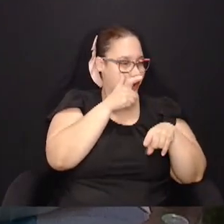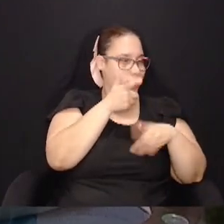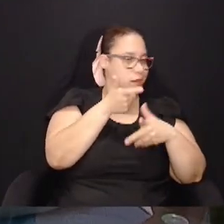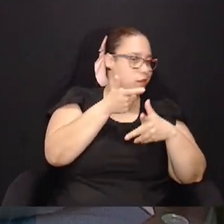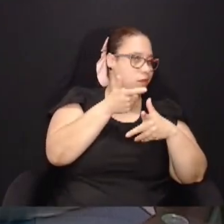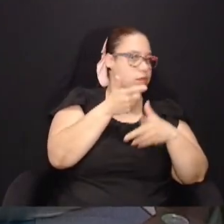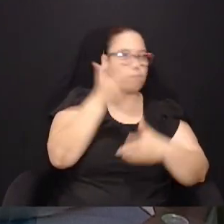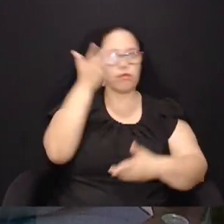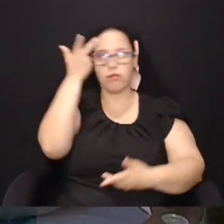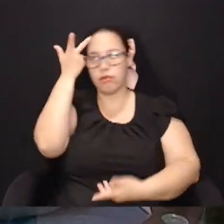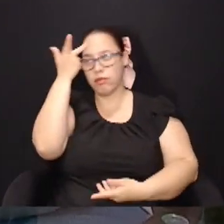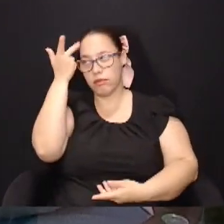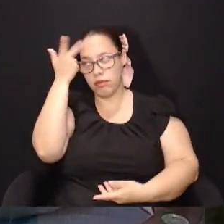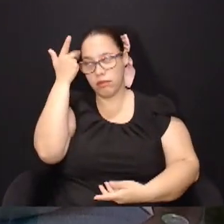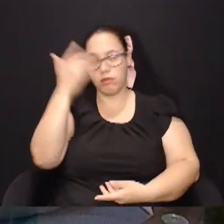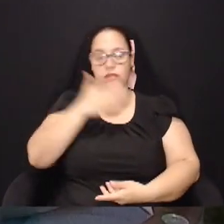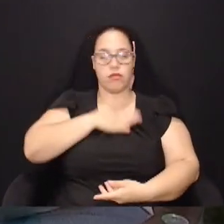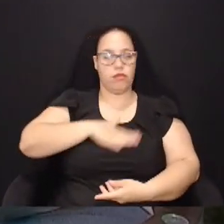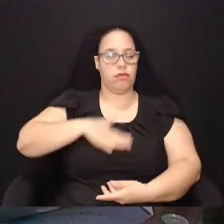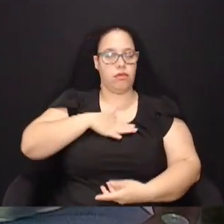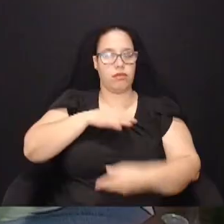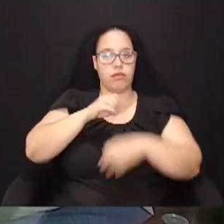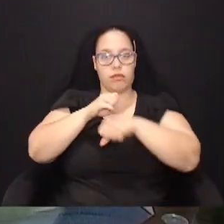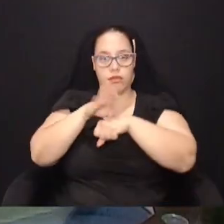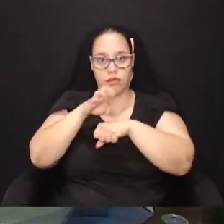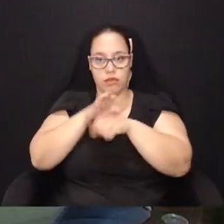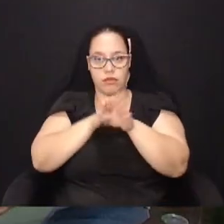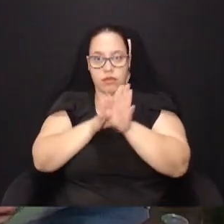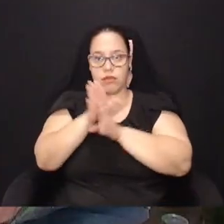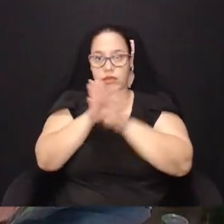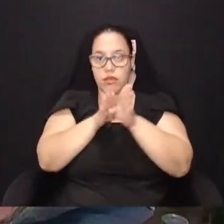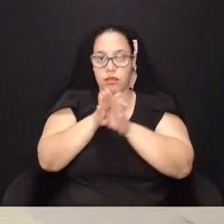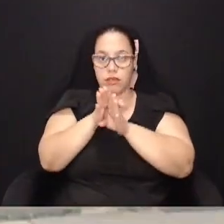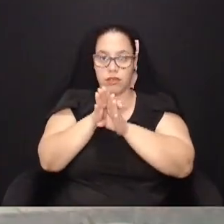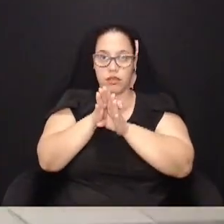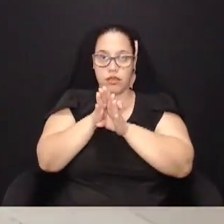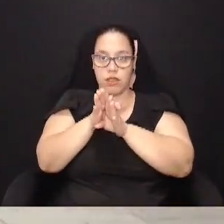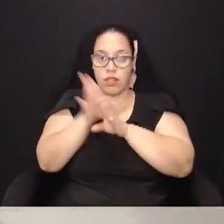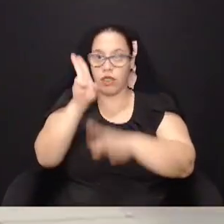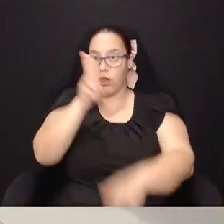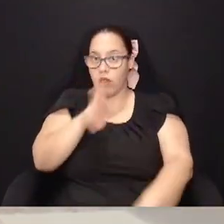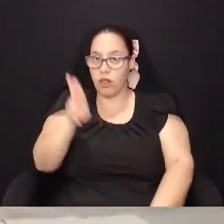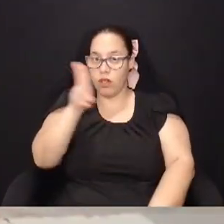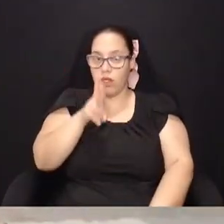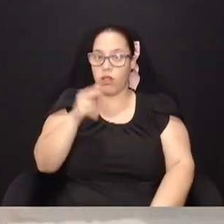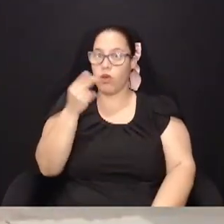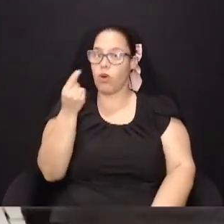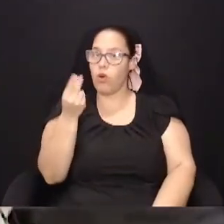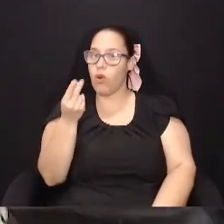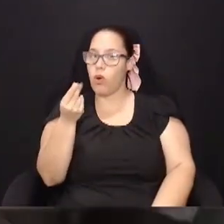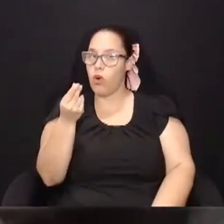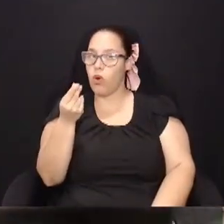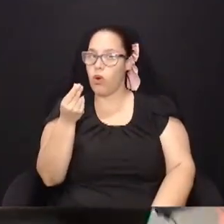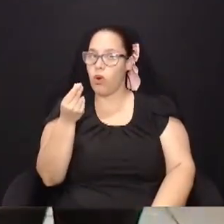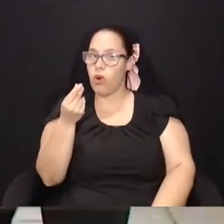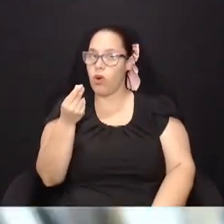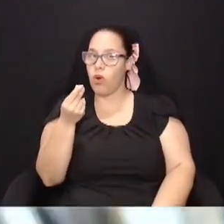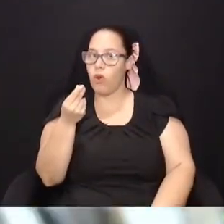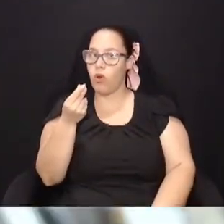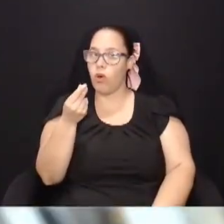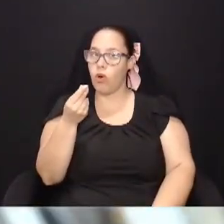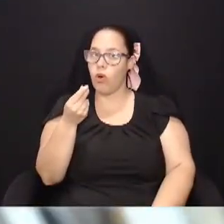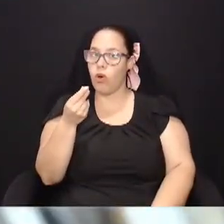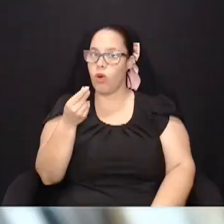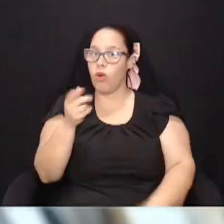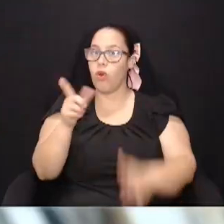Normalmente, eu gosto de recomendar que as pessoas usem o dinheiro no comércio mais